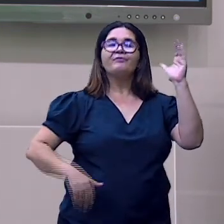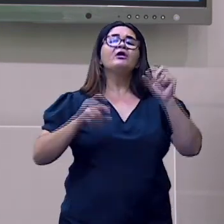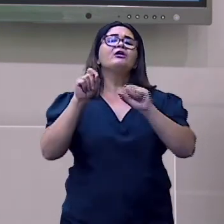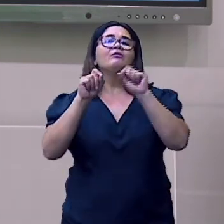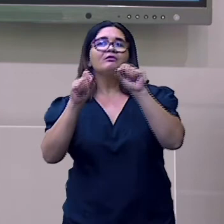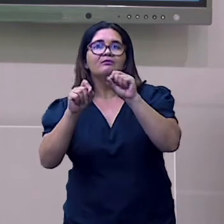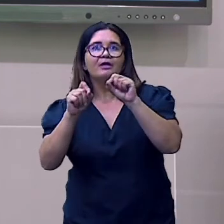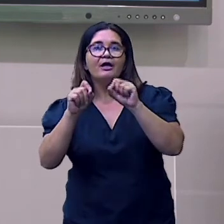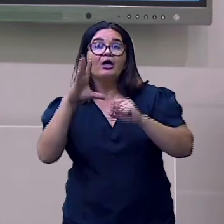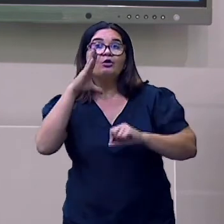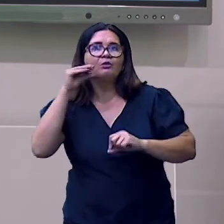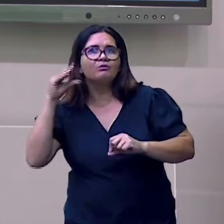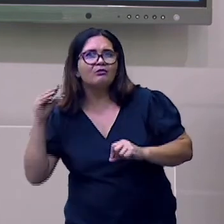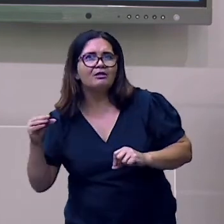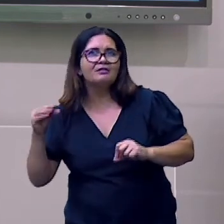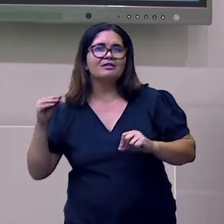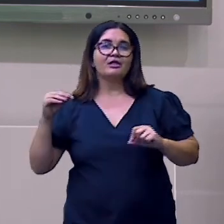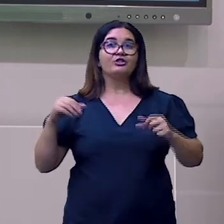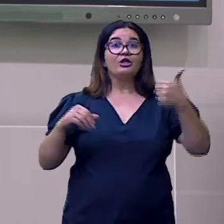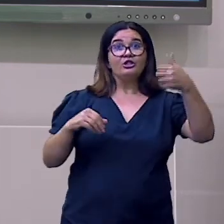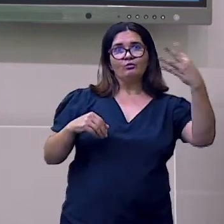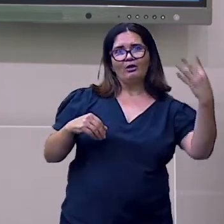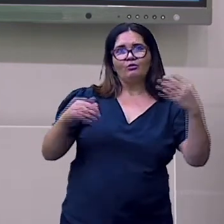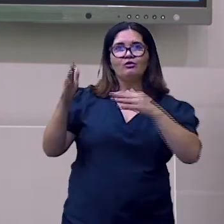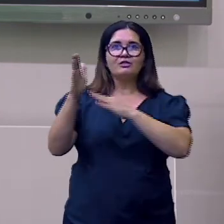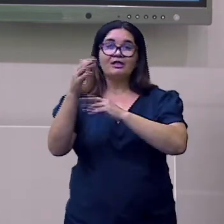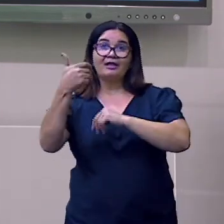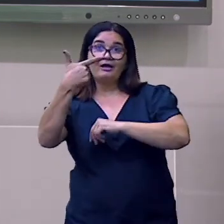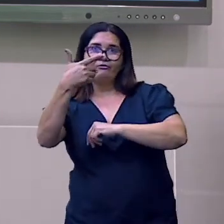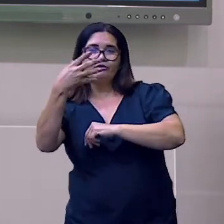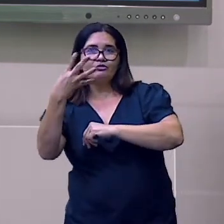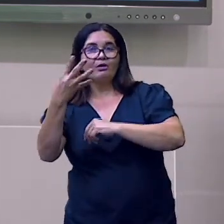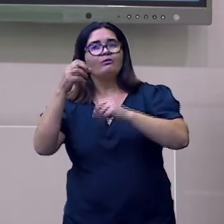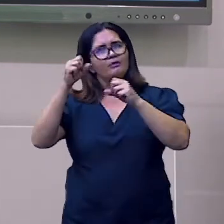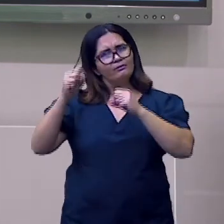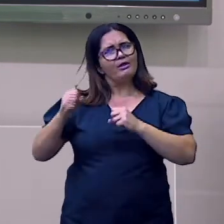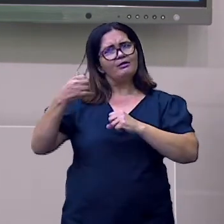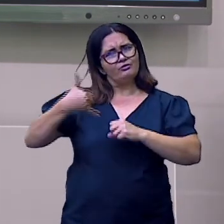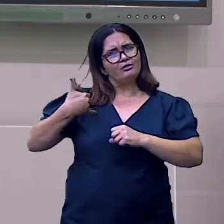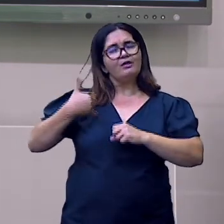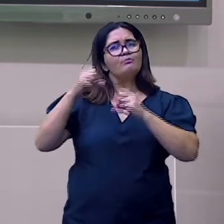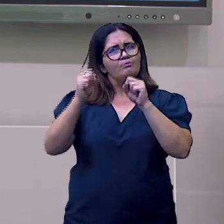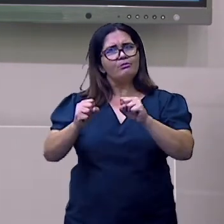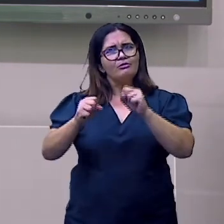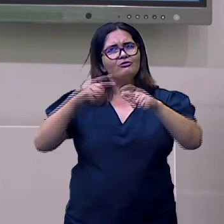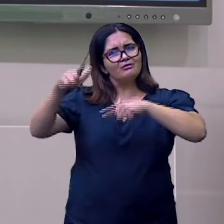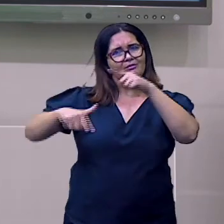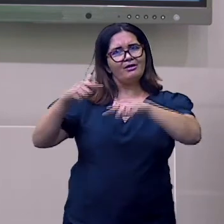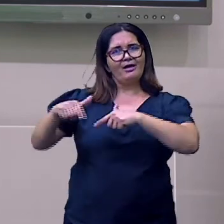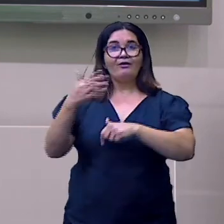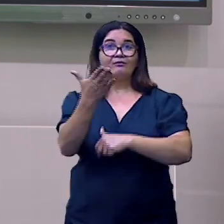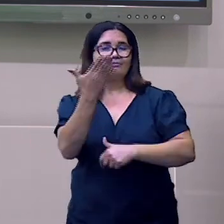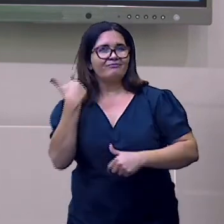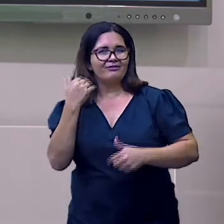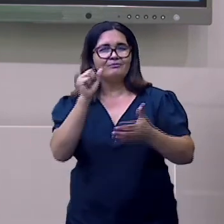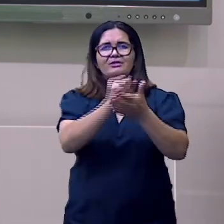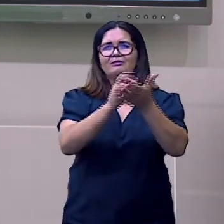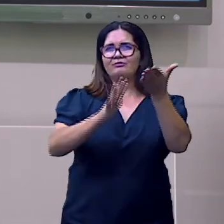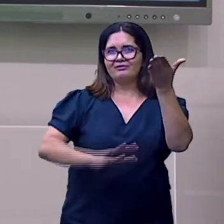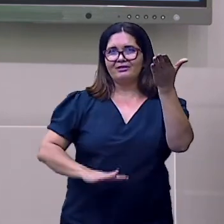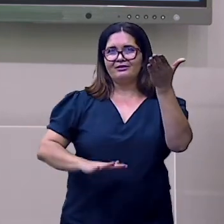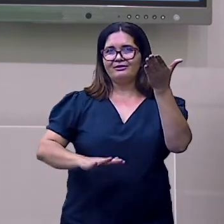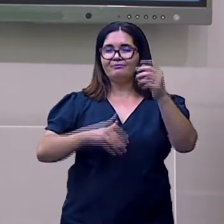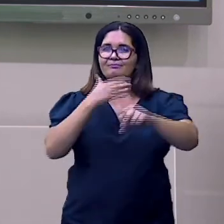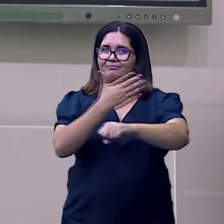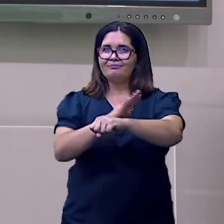é cheio de detalhes. Já que já vimos todo o conteúdo, vamos juntos fazer a nossa atividade de